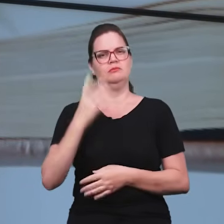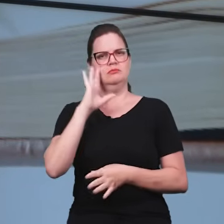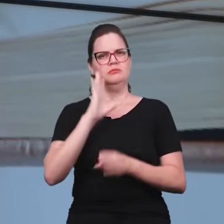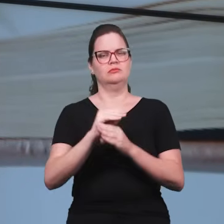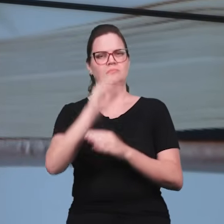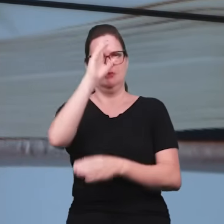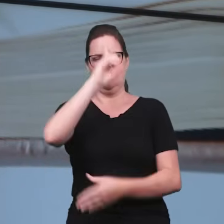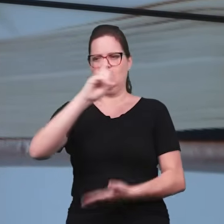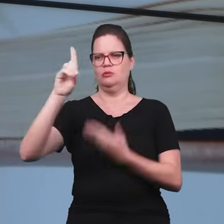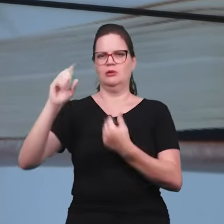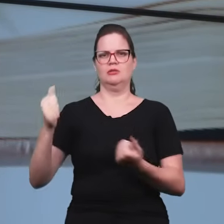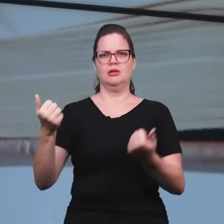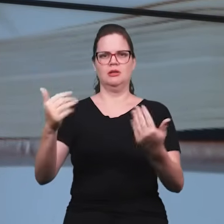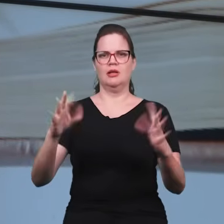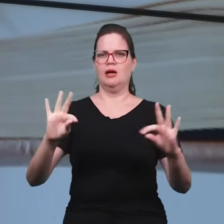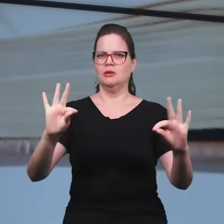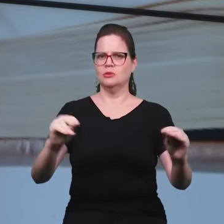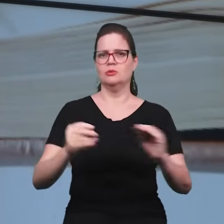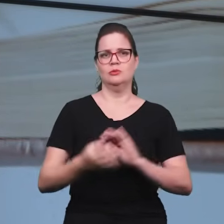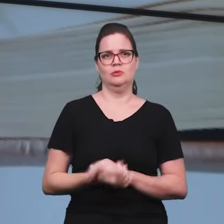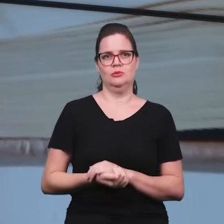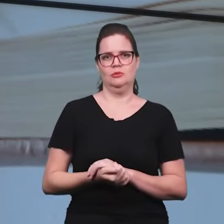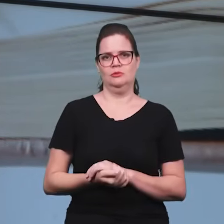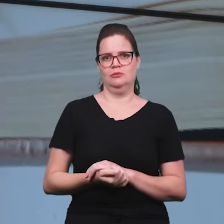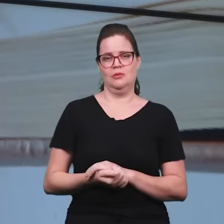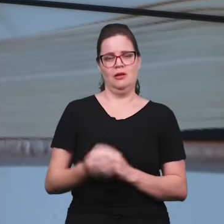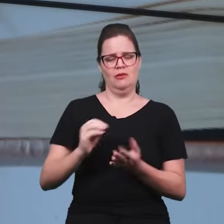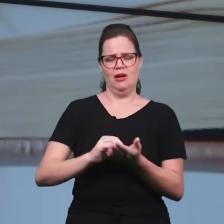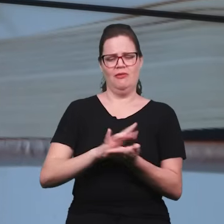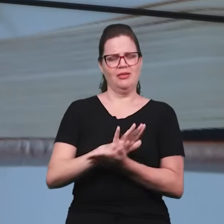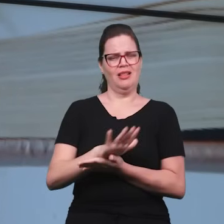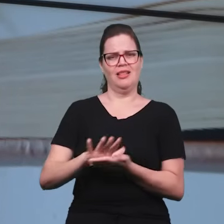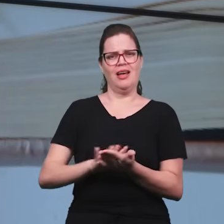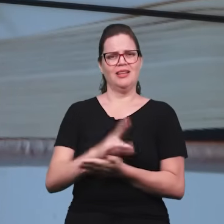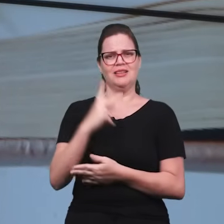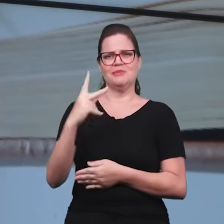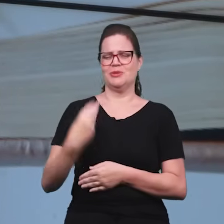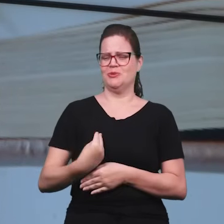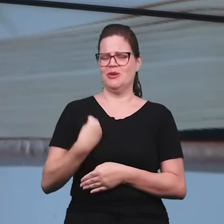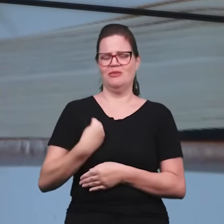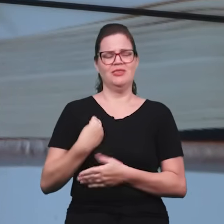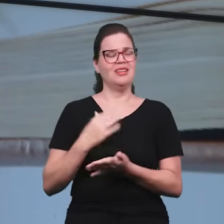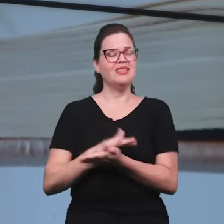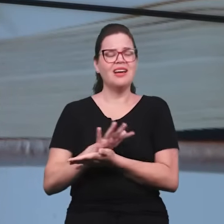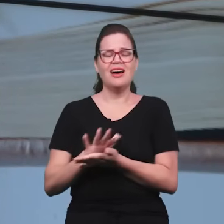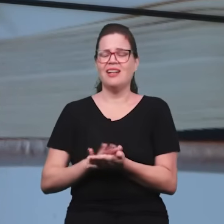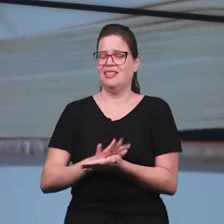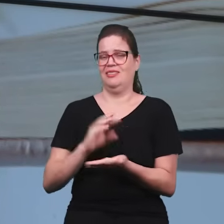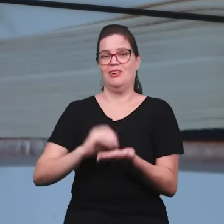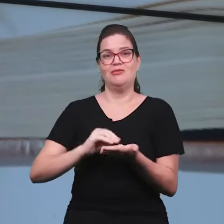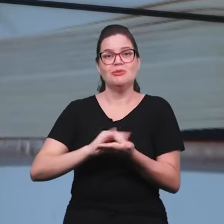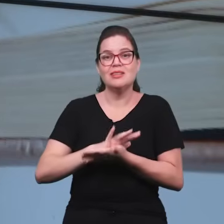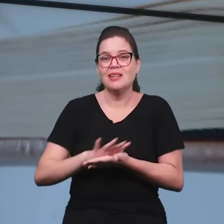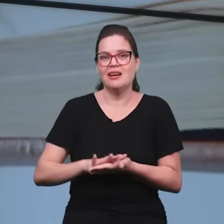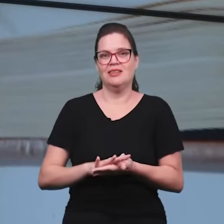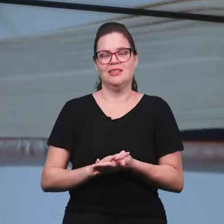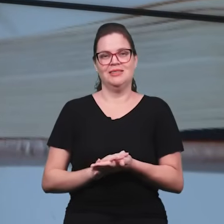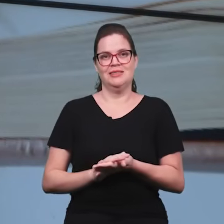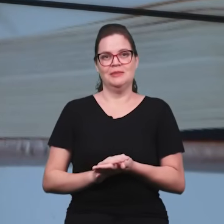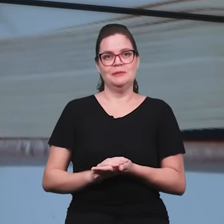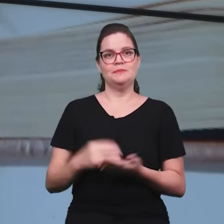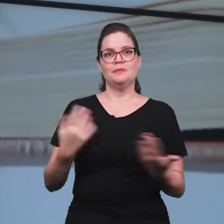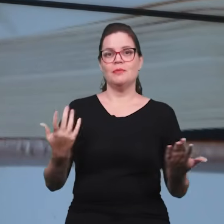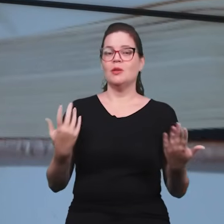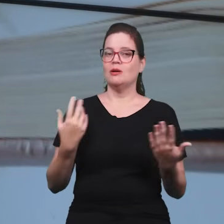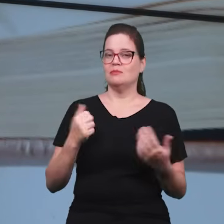Deus da provisão. Nenhuma fazenda faltará, nada faltará. E ainda mais as